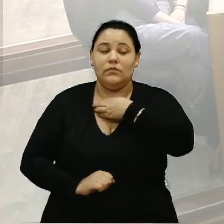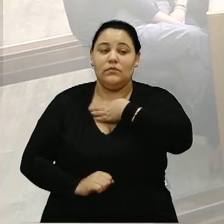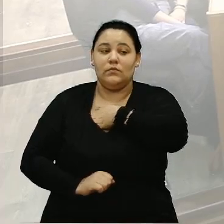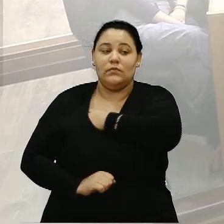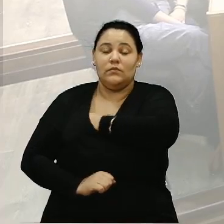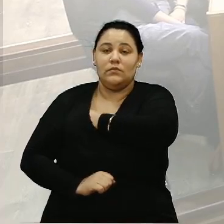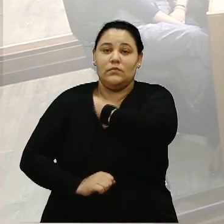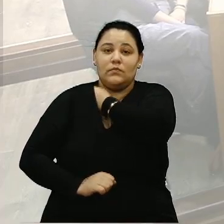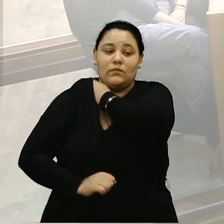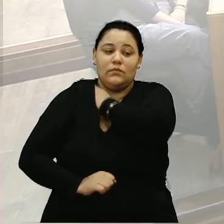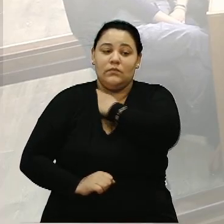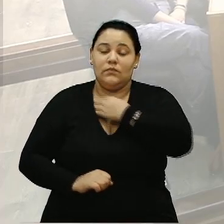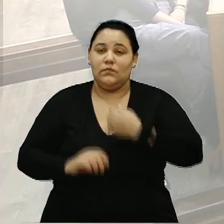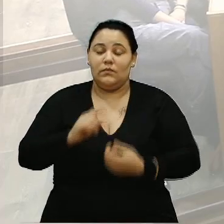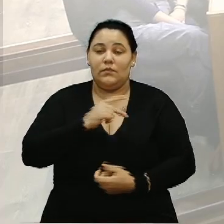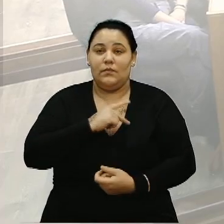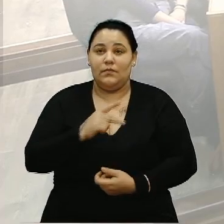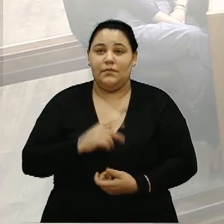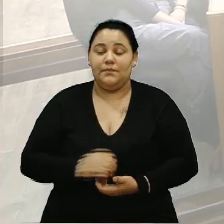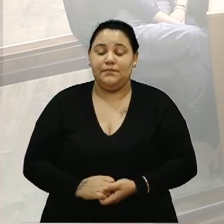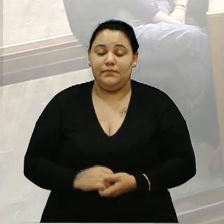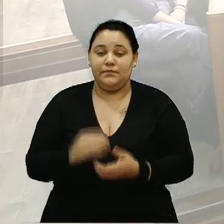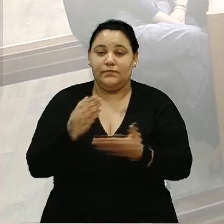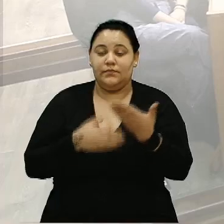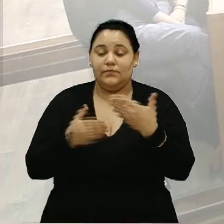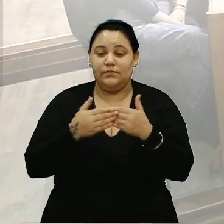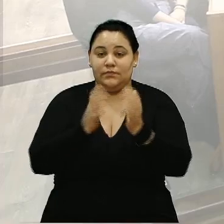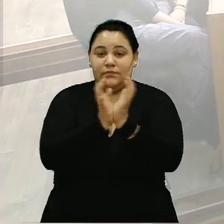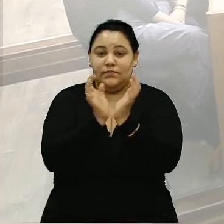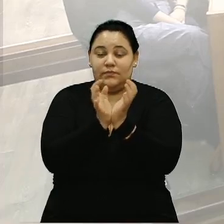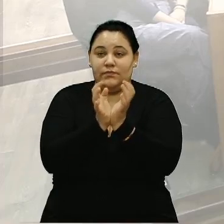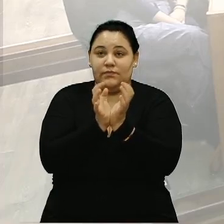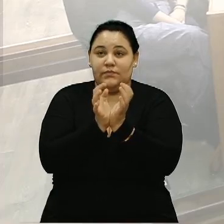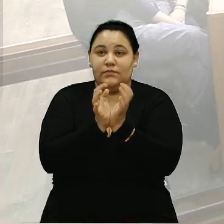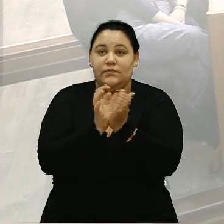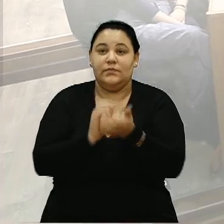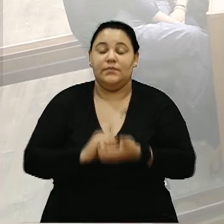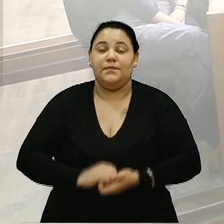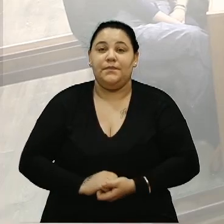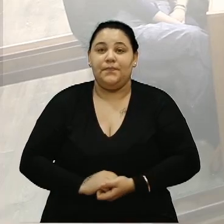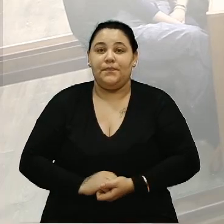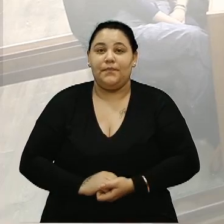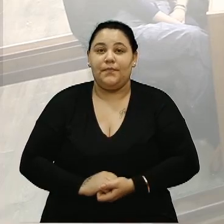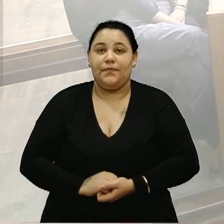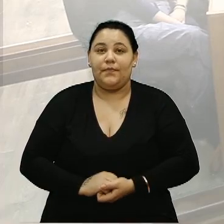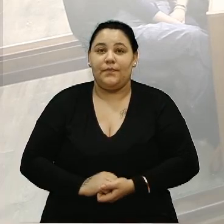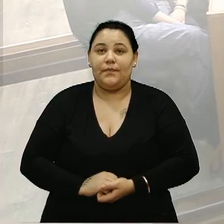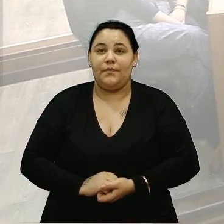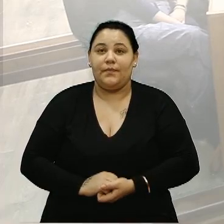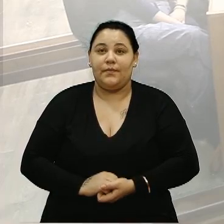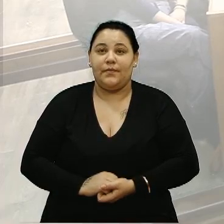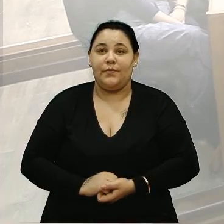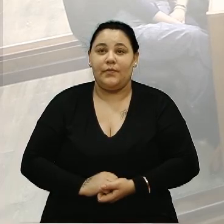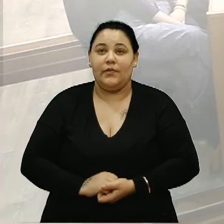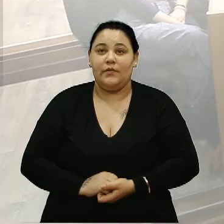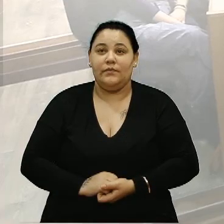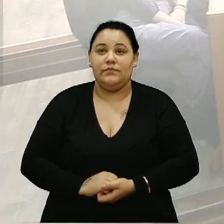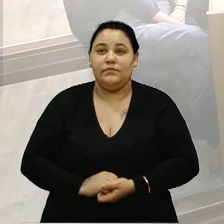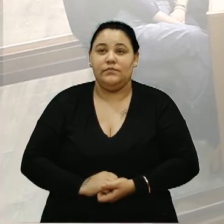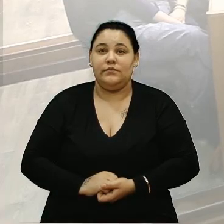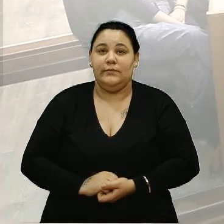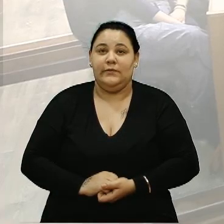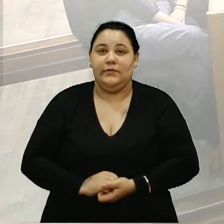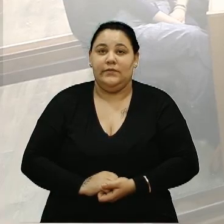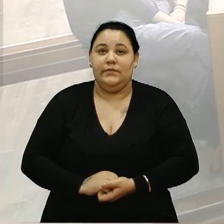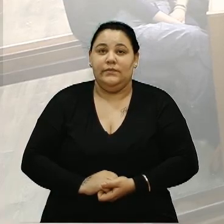Senhor presidente, caros colegas, vamos seguir o rito normal do processo legal,